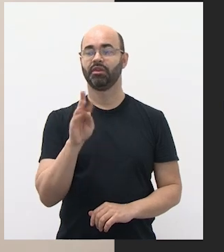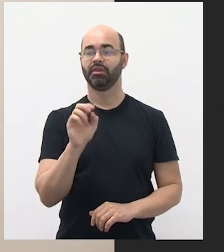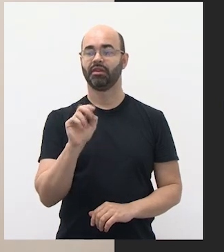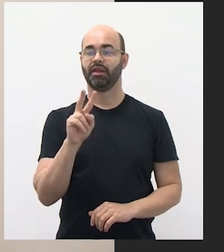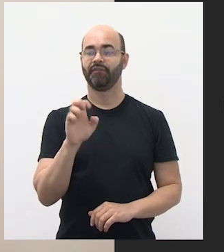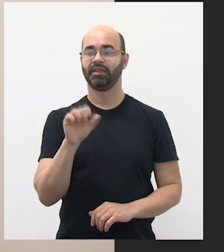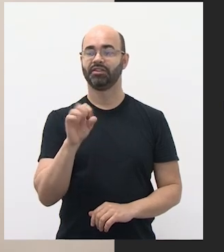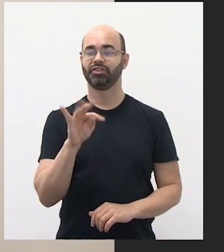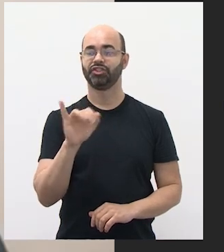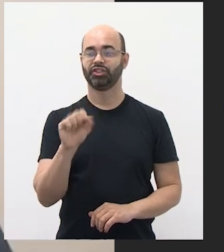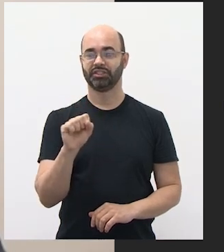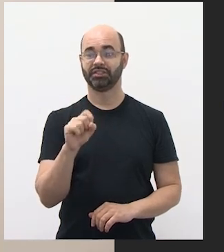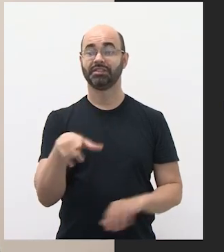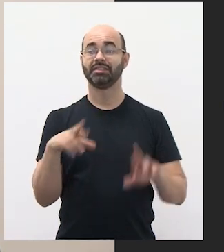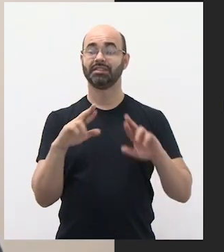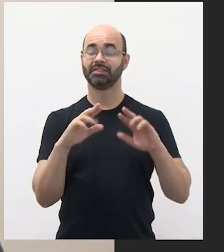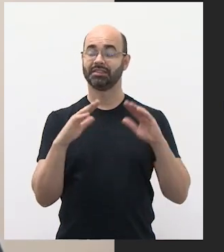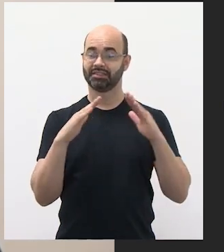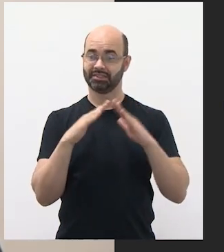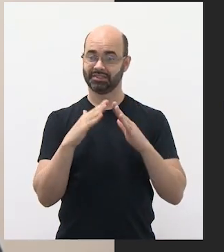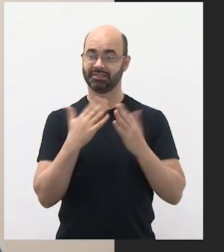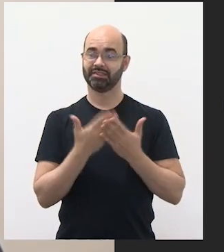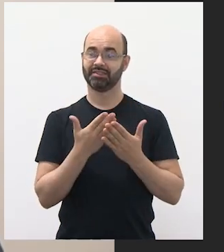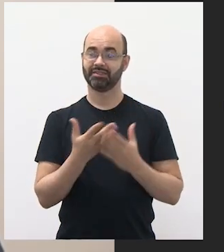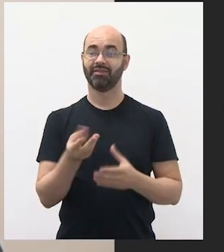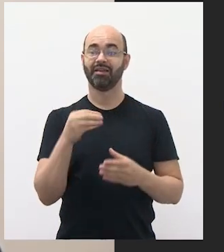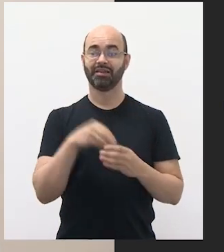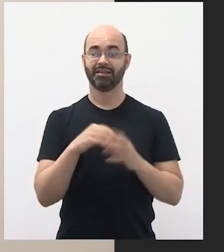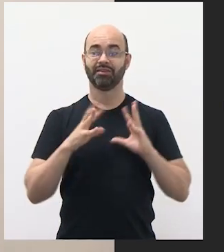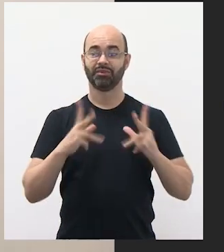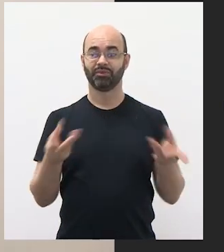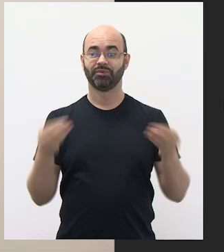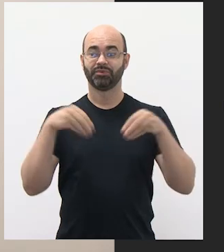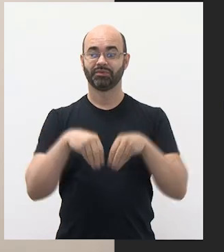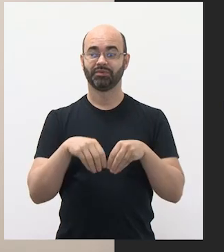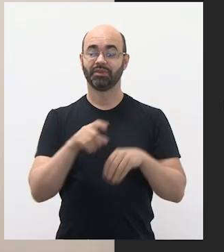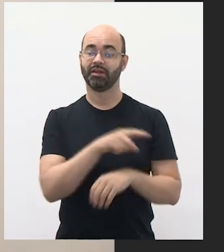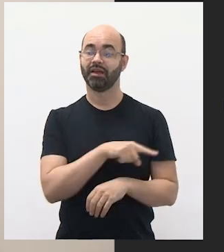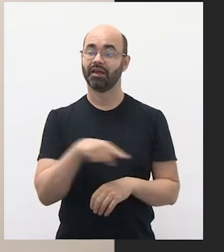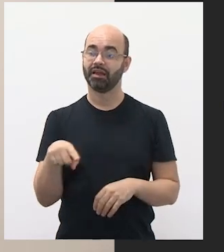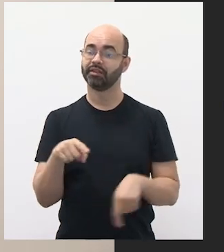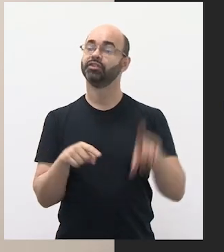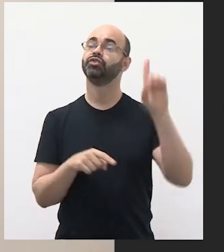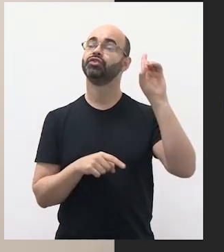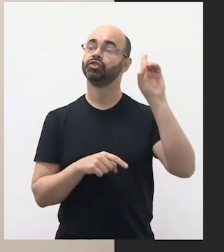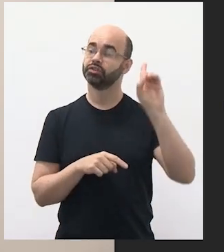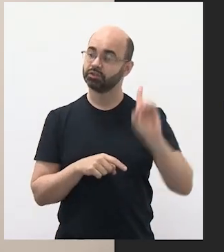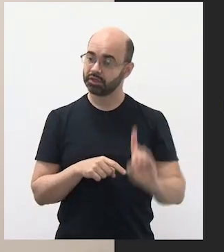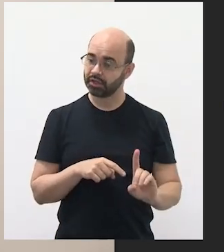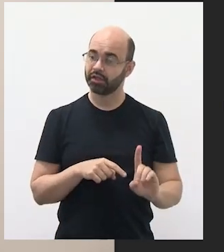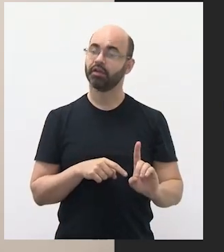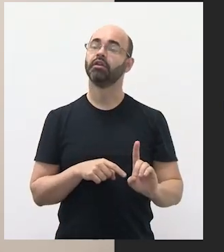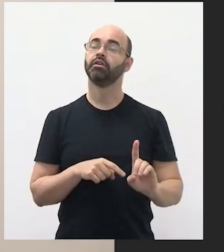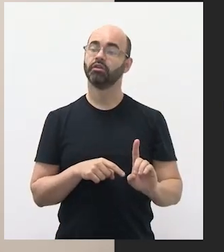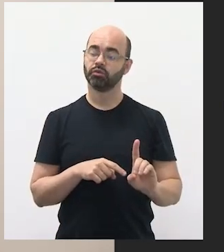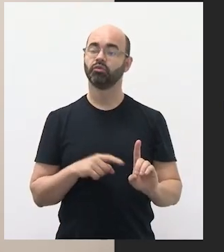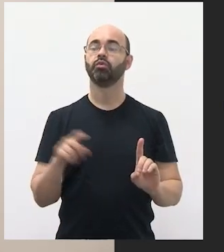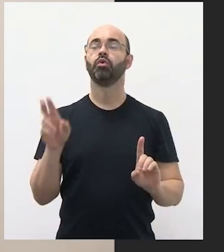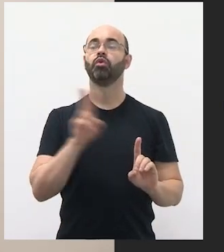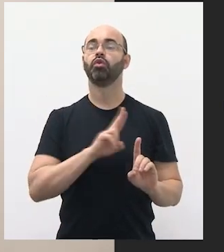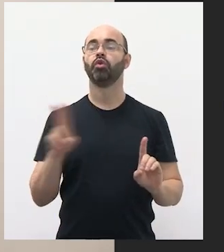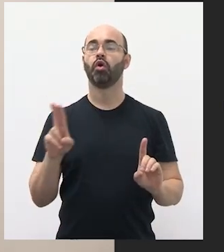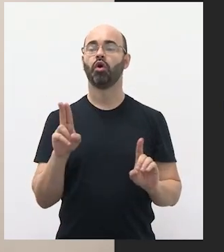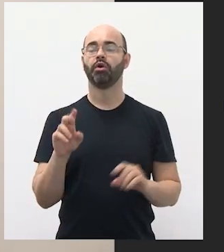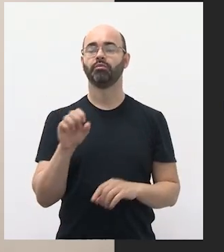da rede. E a todas e todos eles e elas são reconhecidos o direito de utilizar nome social.